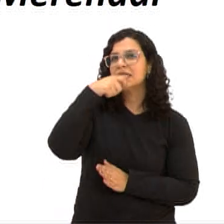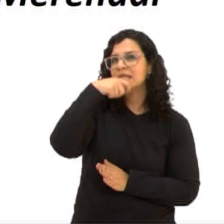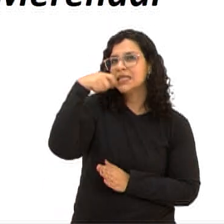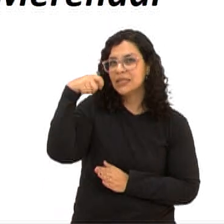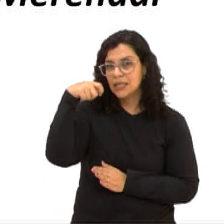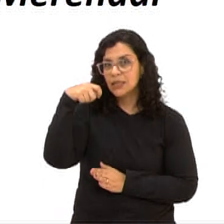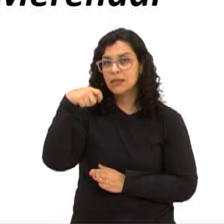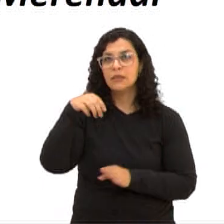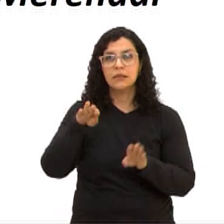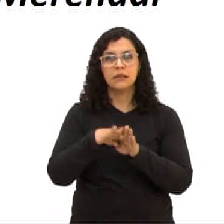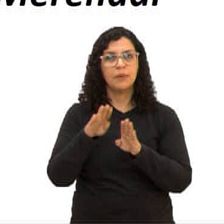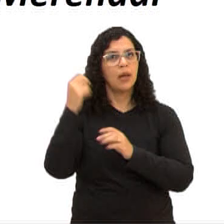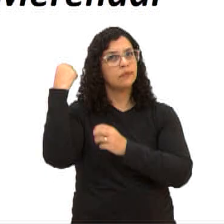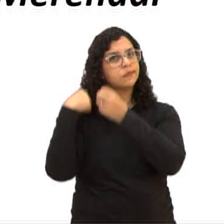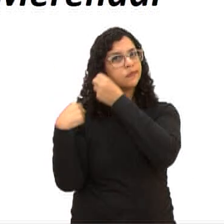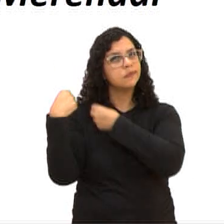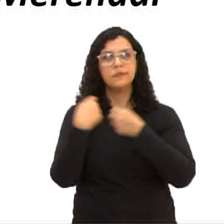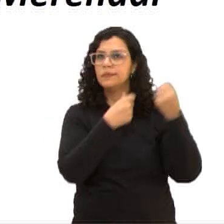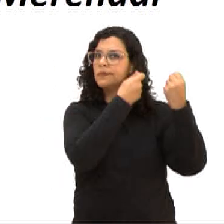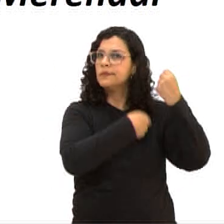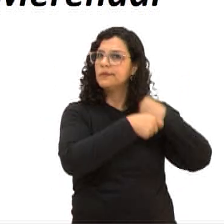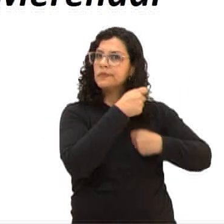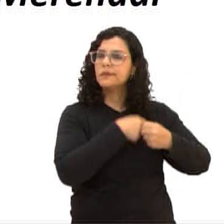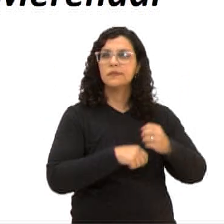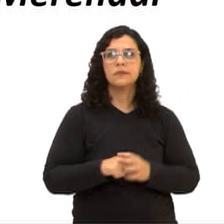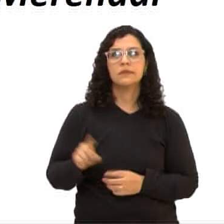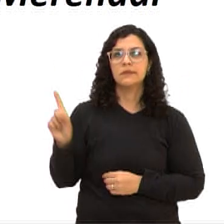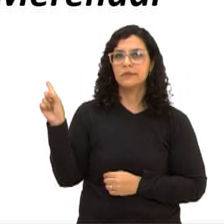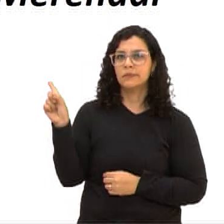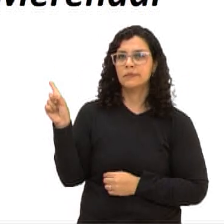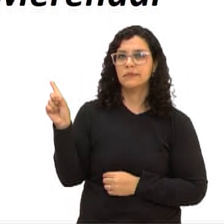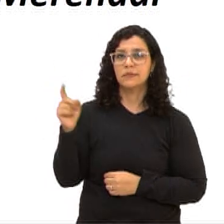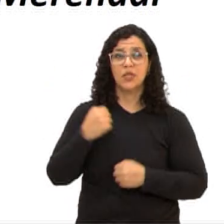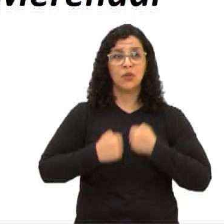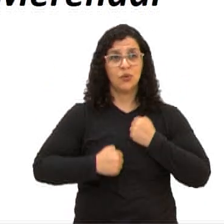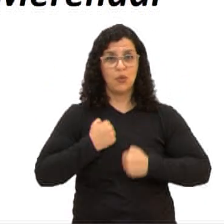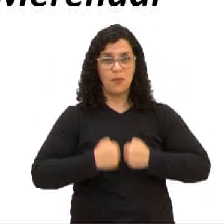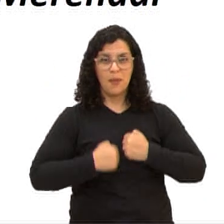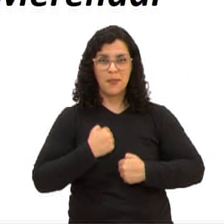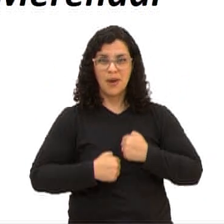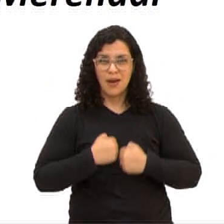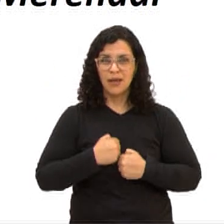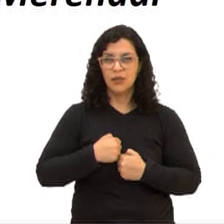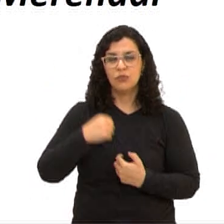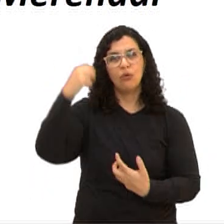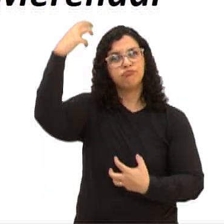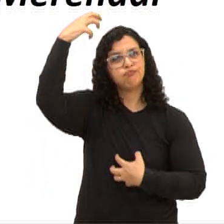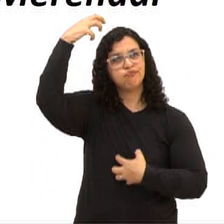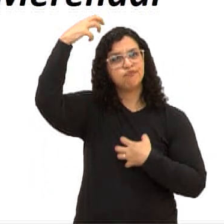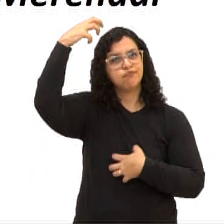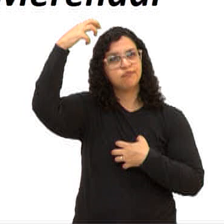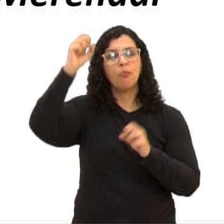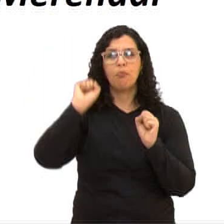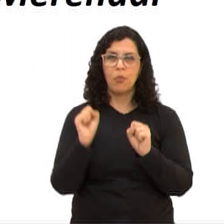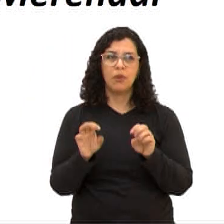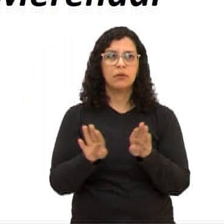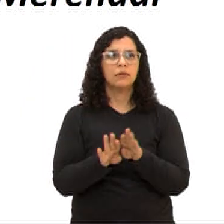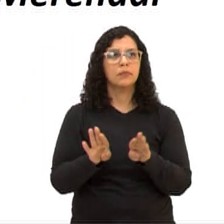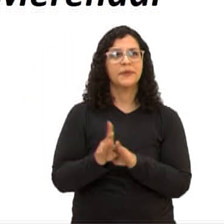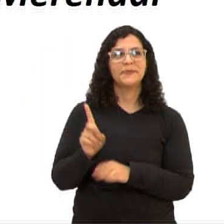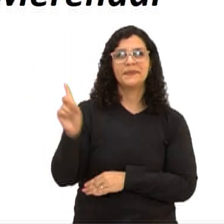os dentes e o cabelo. Banhar-se, duchar-se. Então, tomar banho, tomar uma ducha,